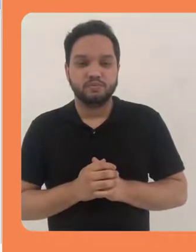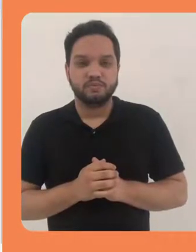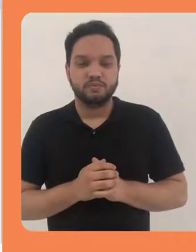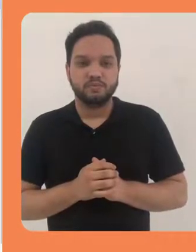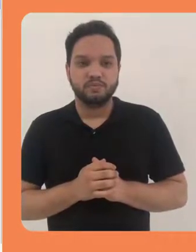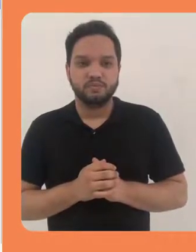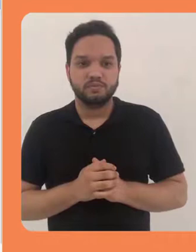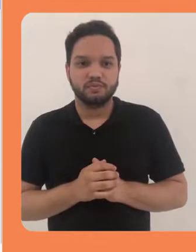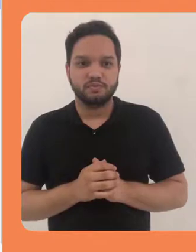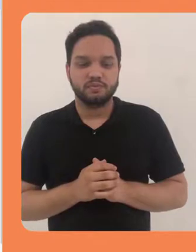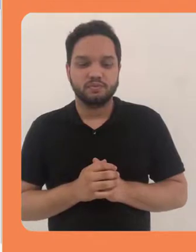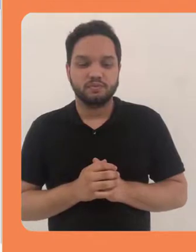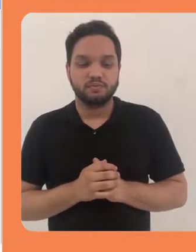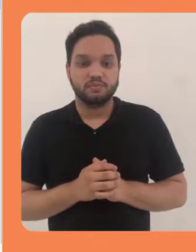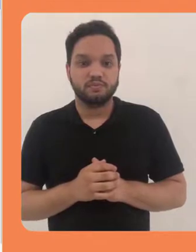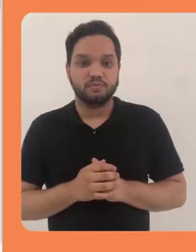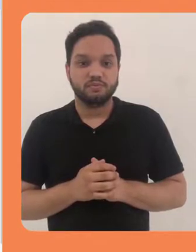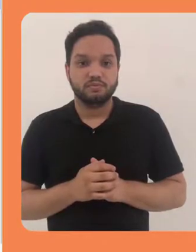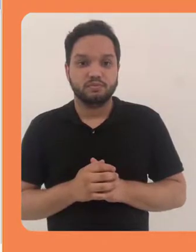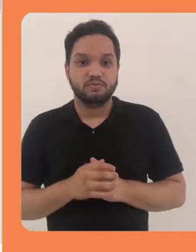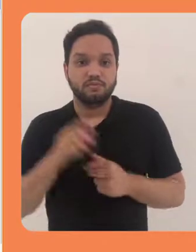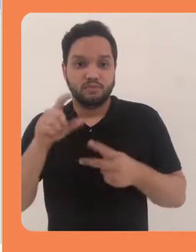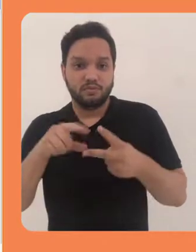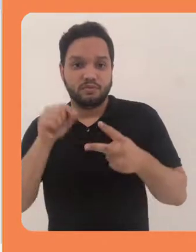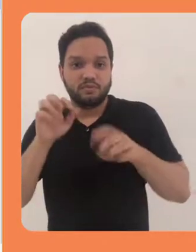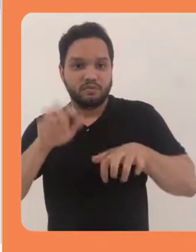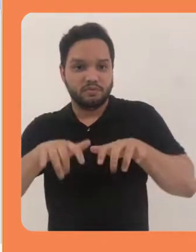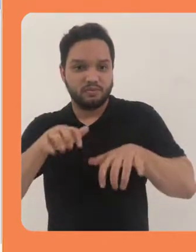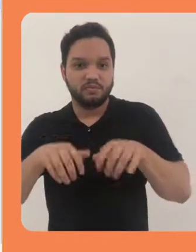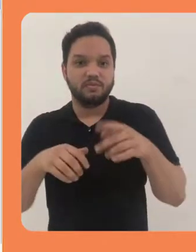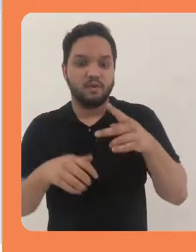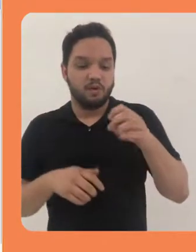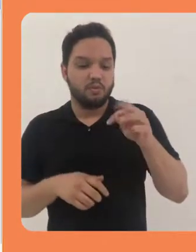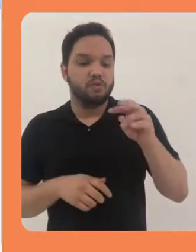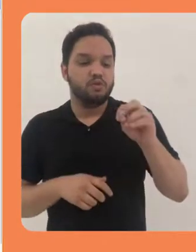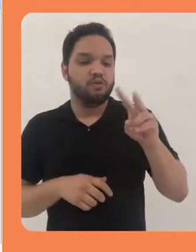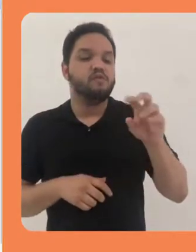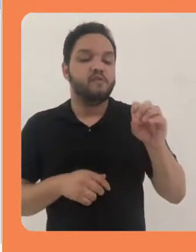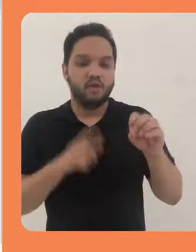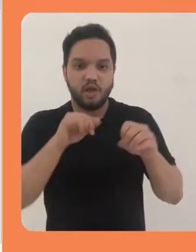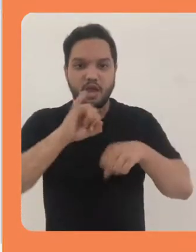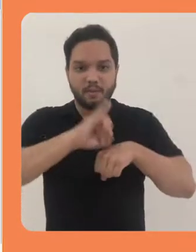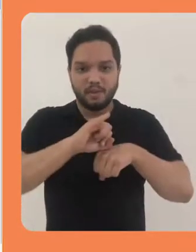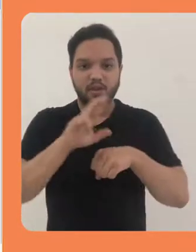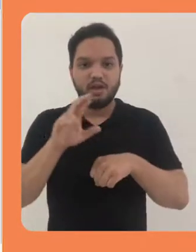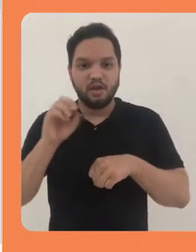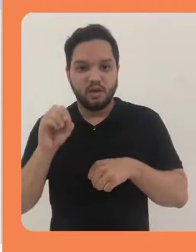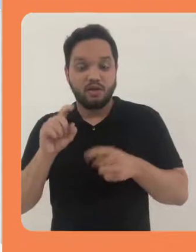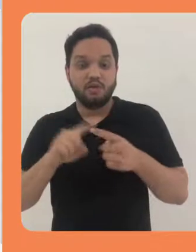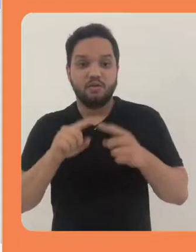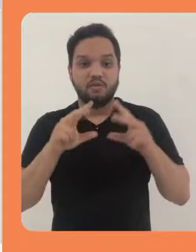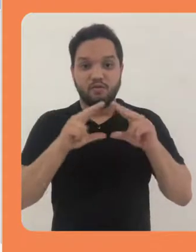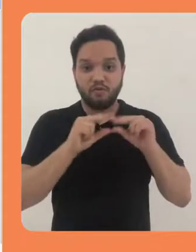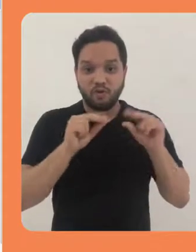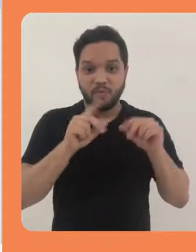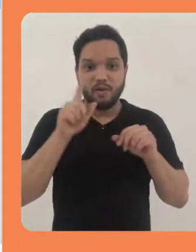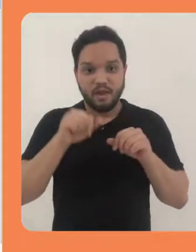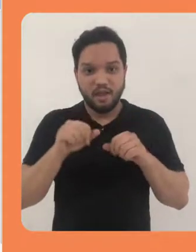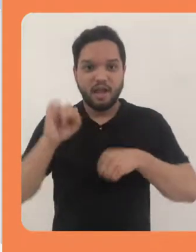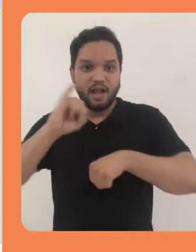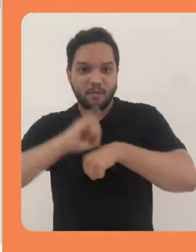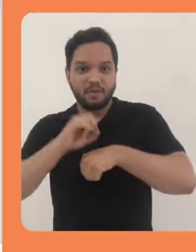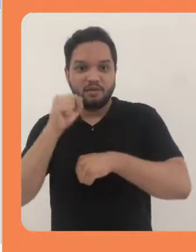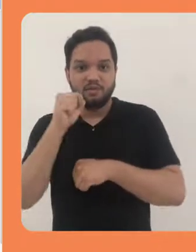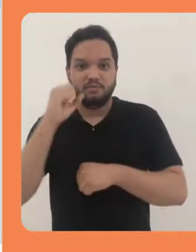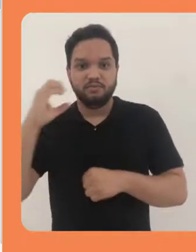anteriormente Oi e a opção de preenchimento tão Porto Velho é a capital de Rio